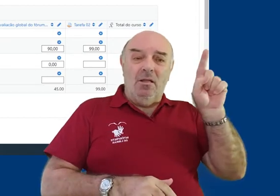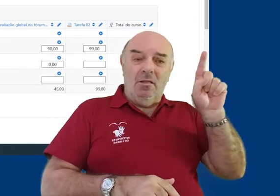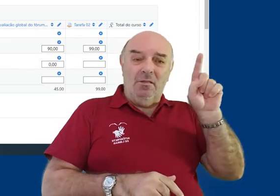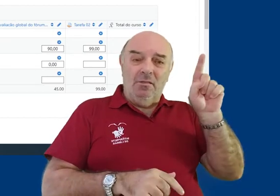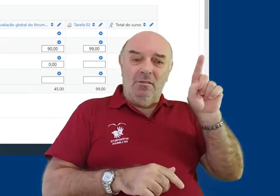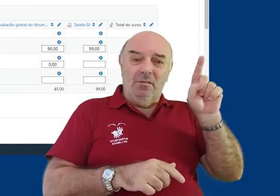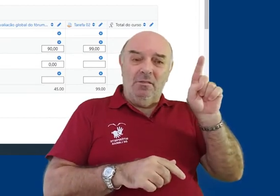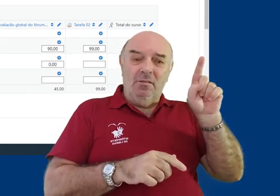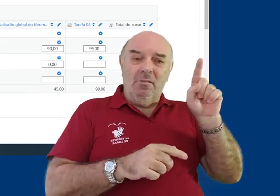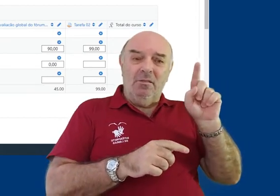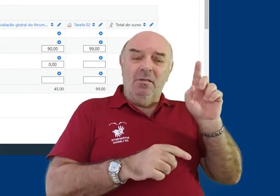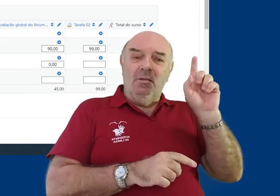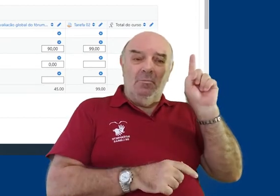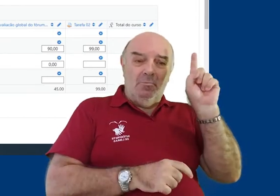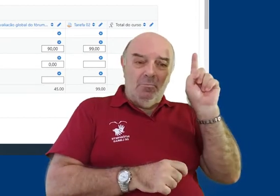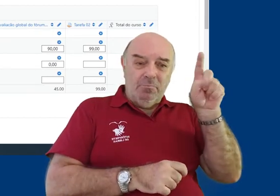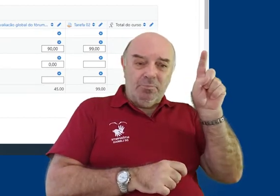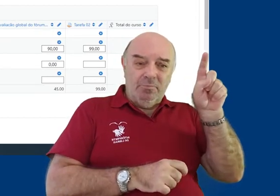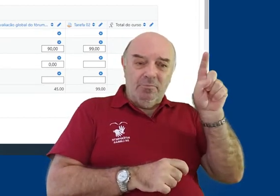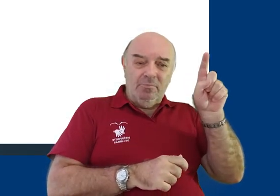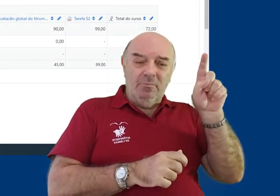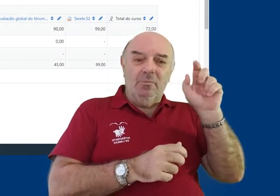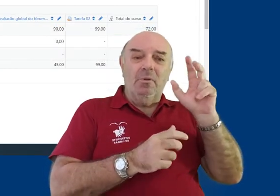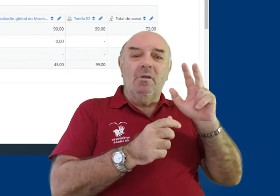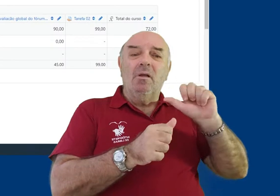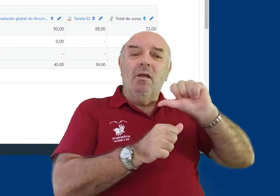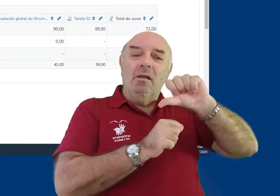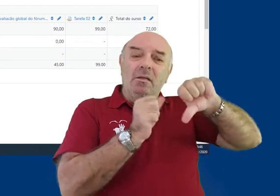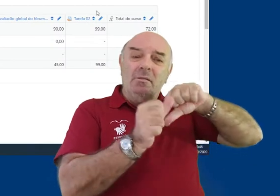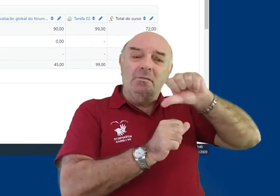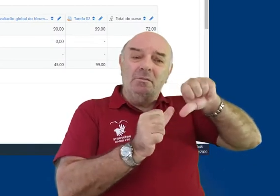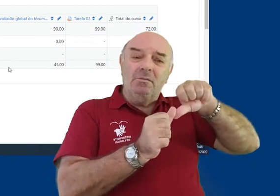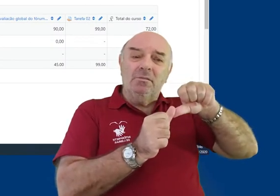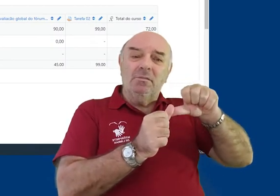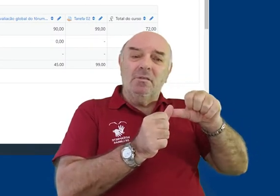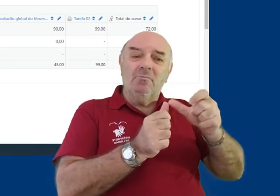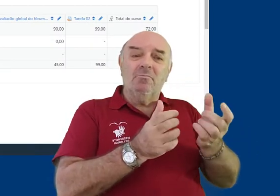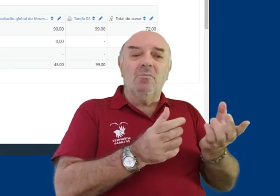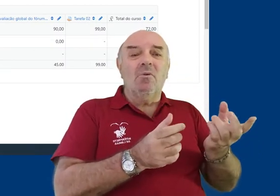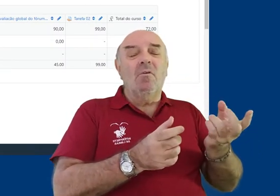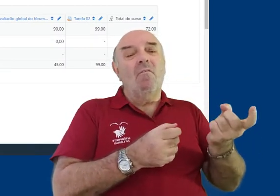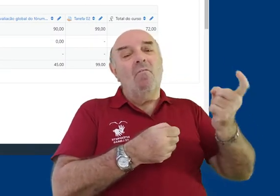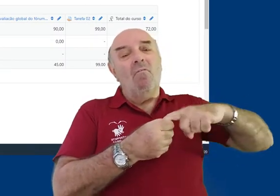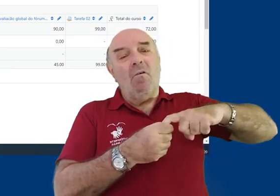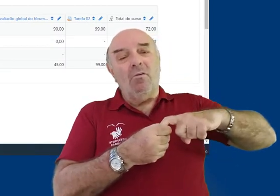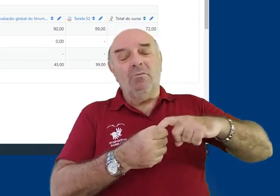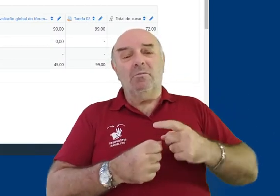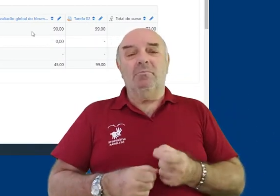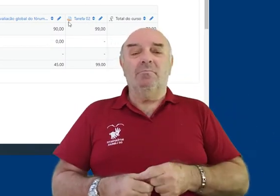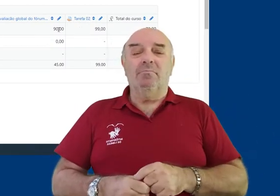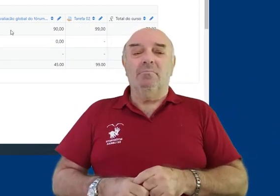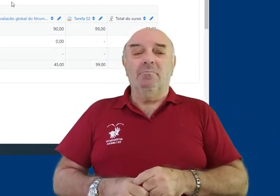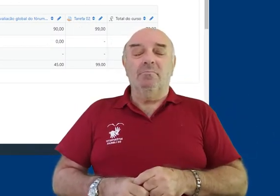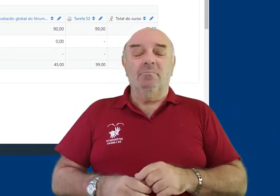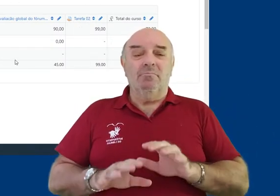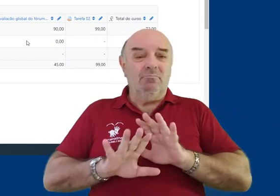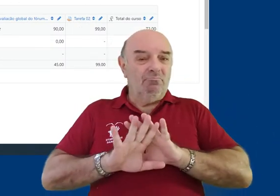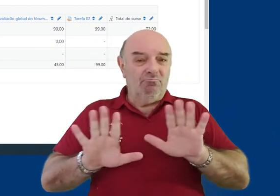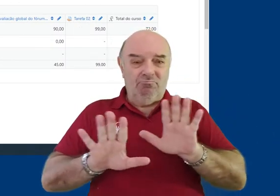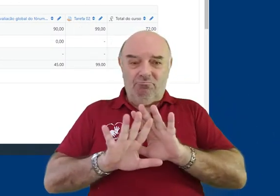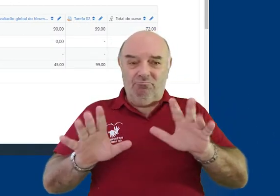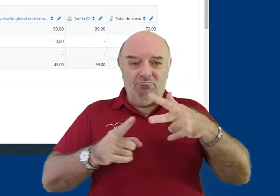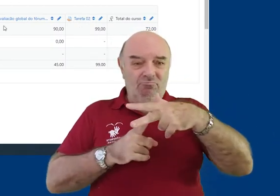Edição, na parte superior à direita, e retornamos ao quadro de notas